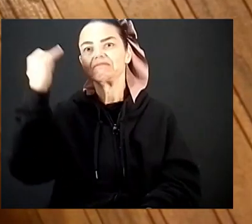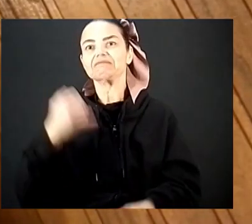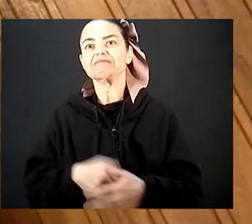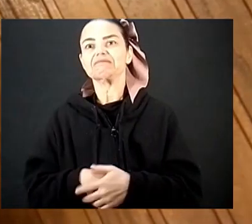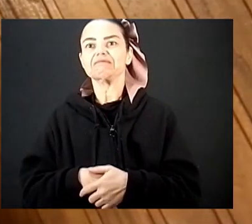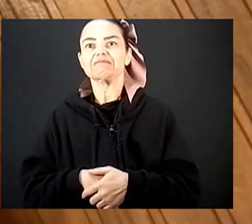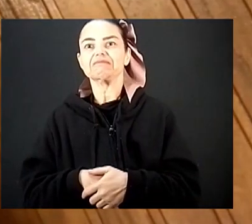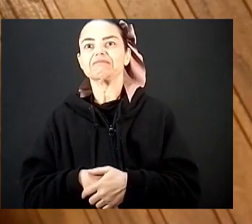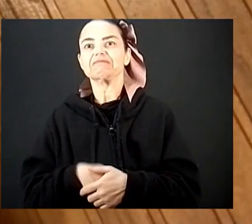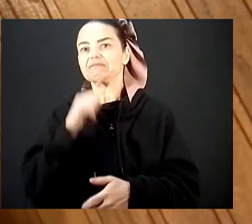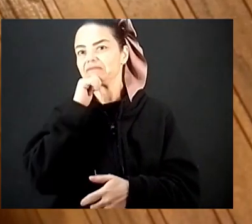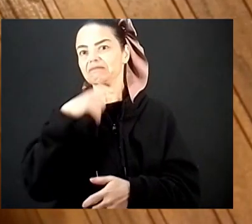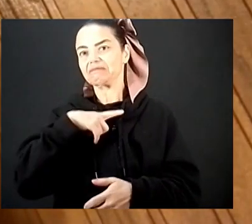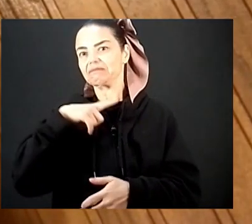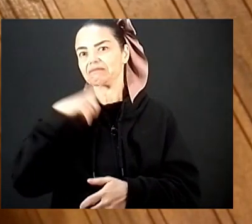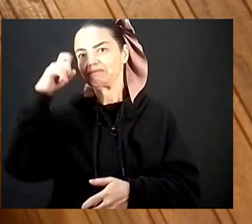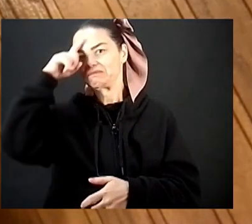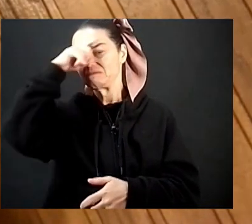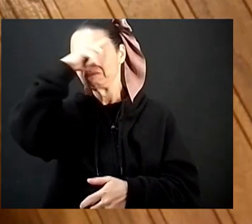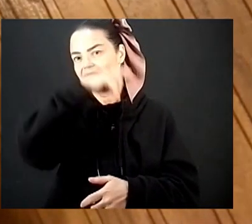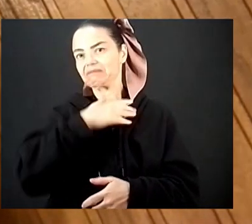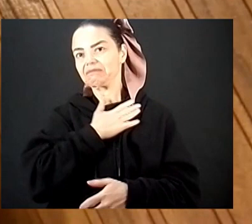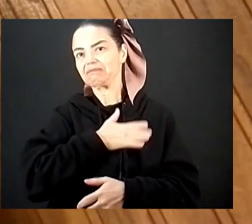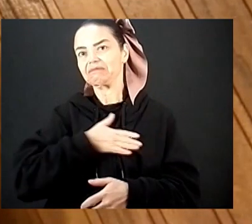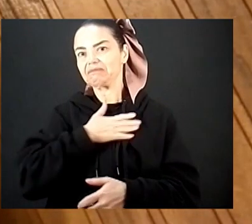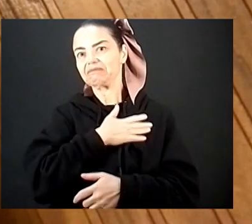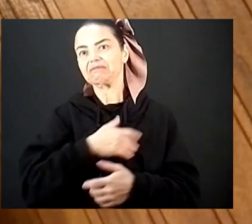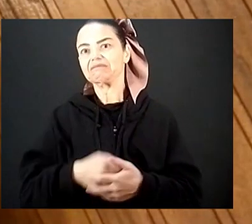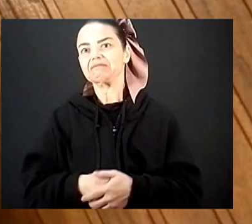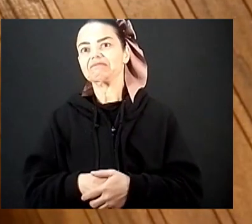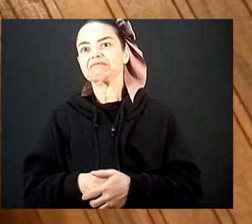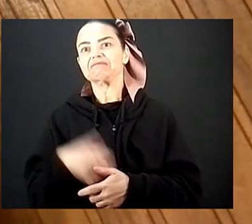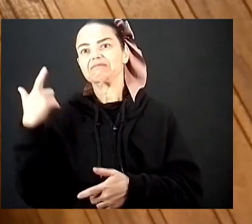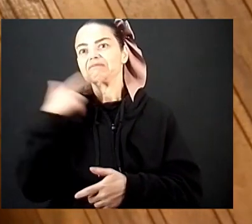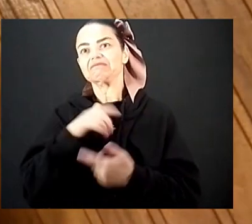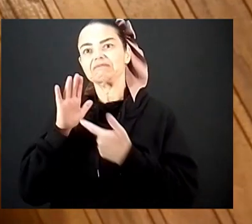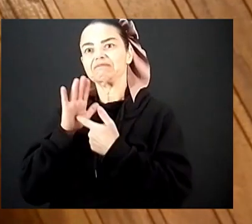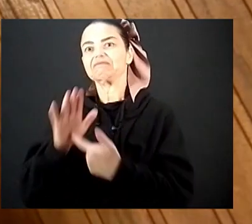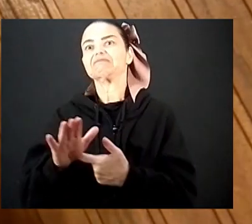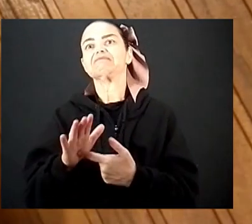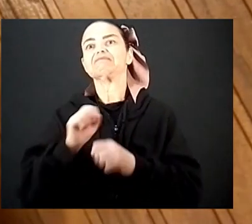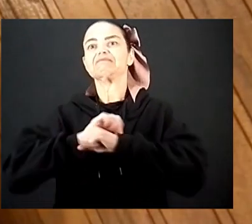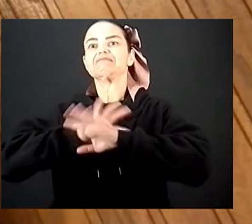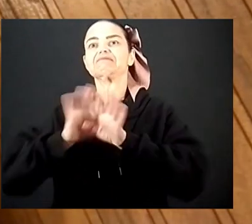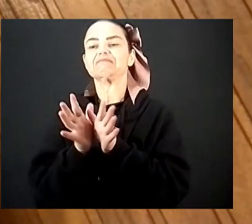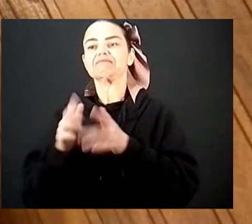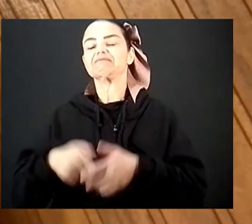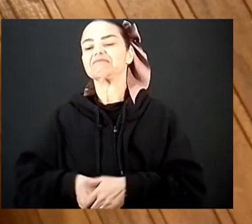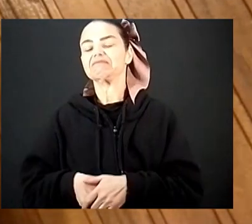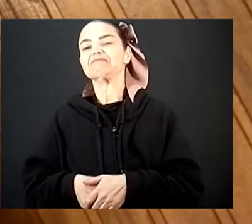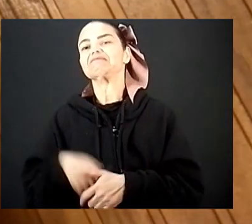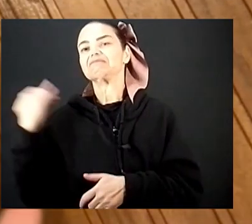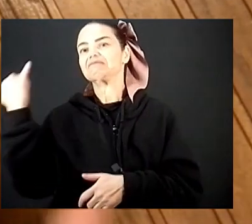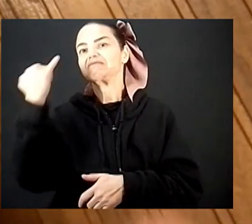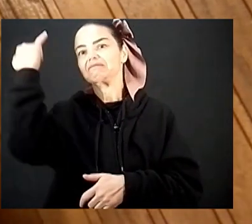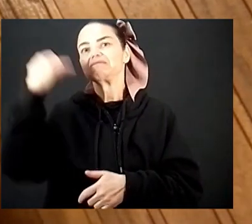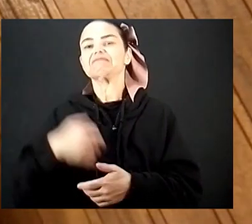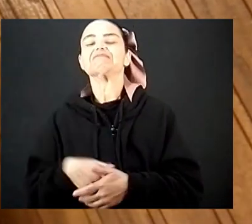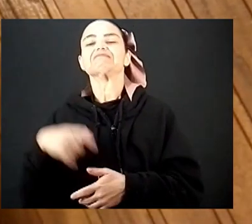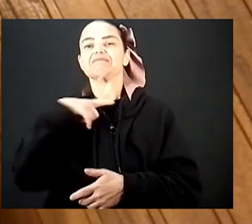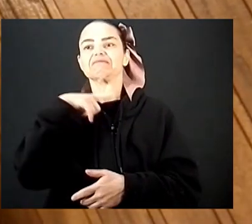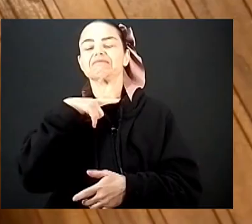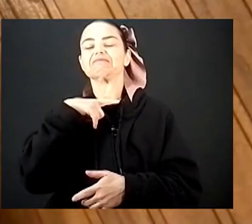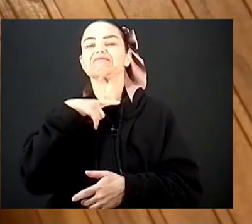ainda tem uma dificuldade de buscar ajuda. Então a gente consegue mostrar com mais clareza o quanto que é importante